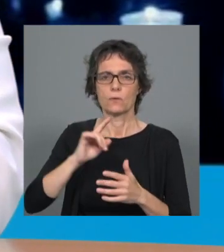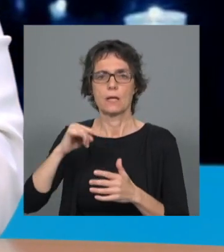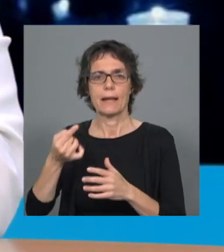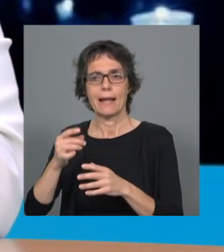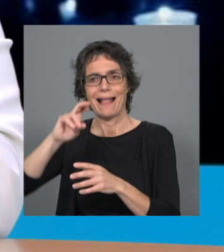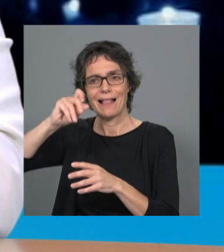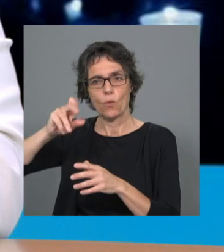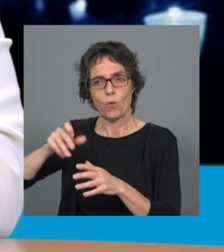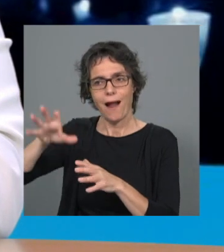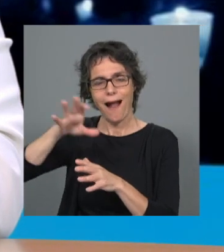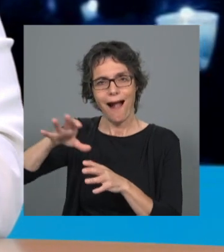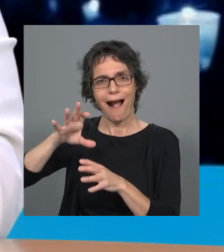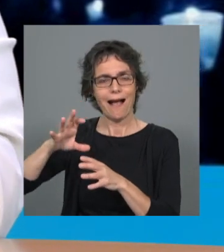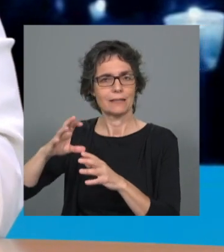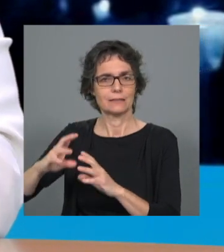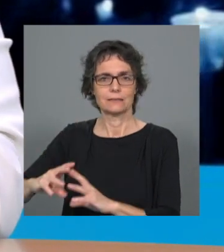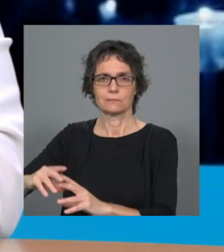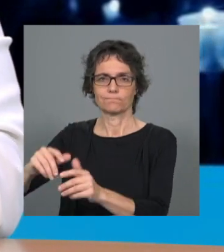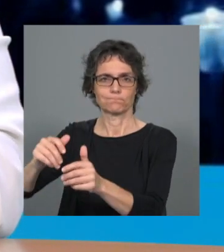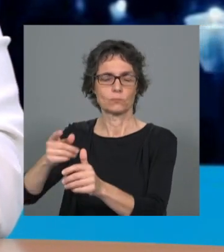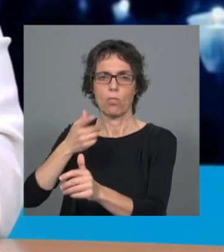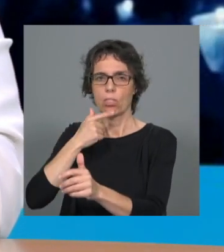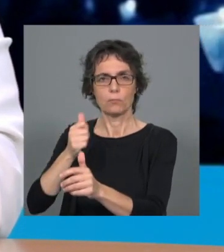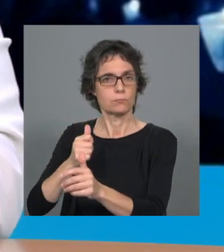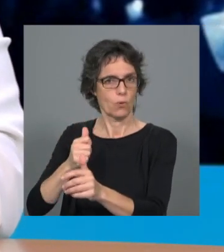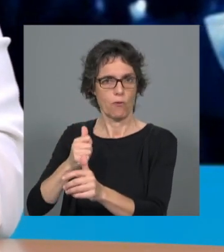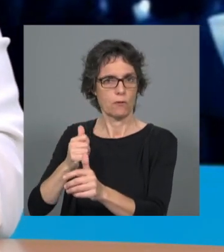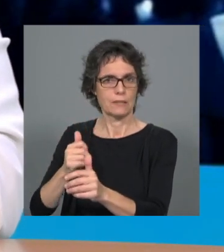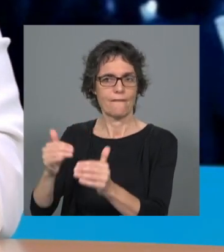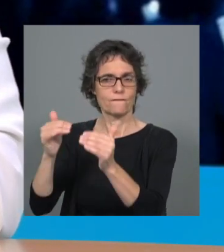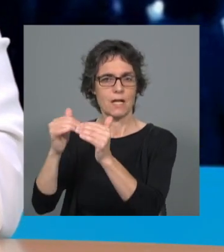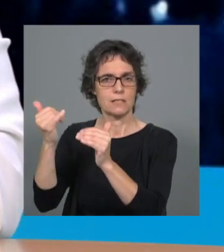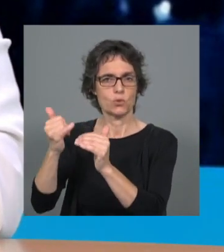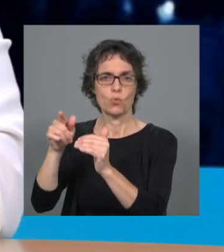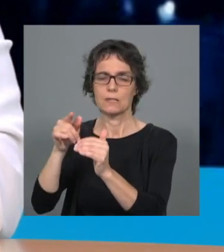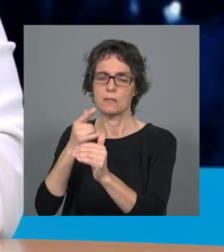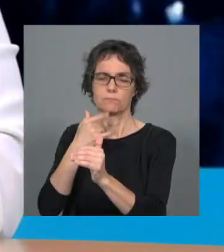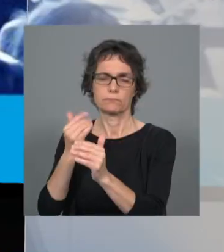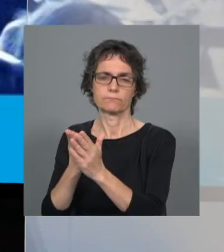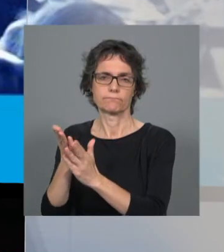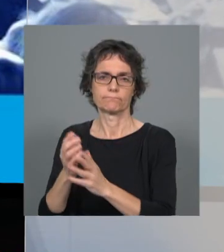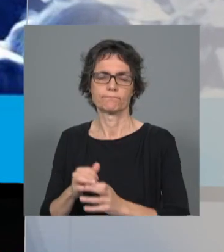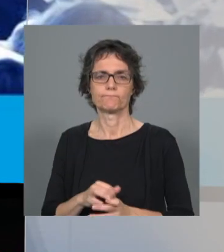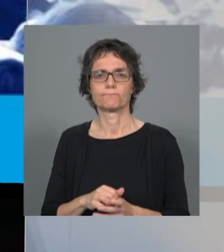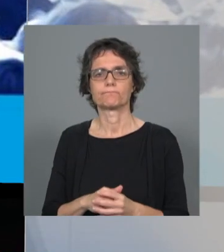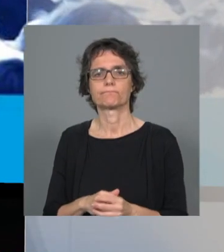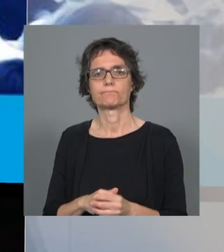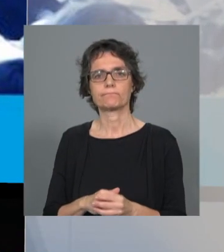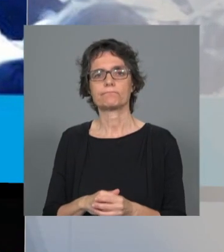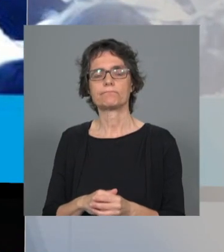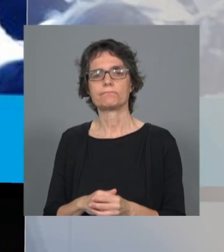vão avançar, isso ainda não será possível. O que acontece também, estas são as